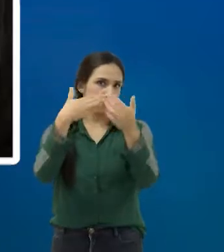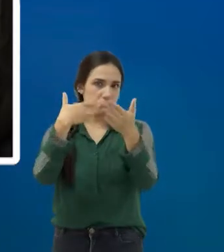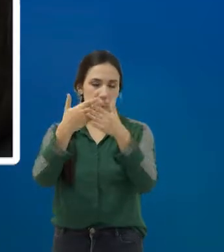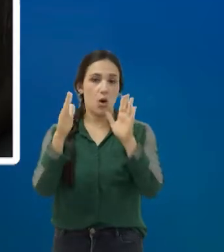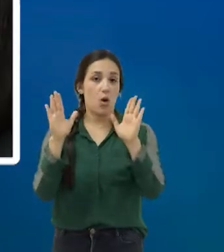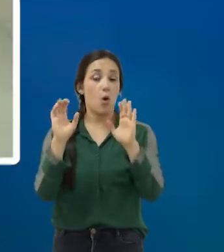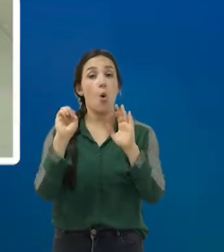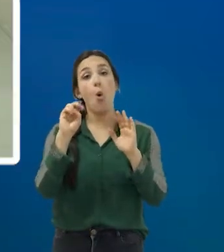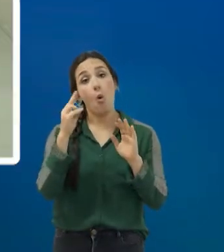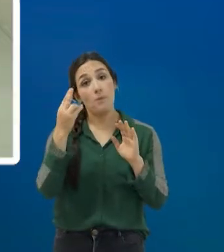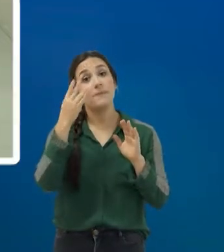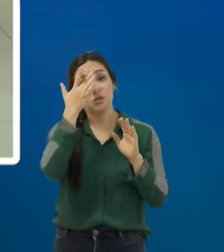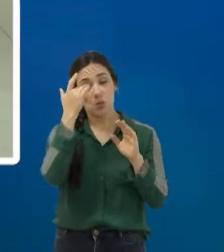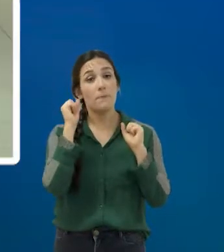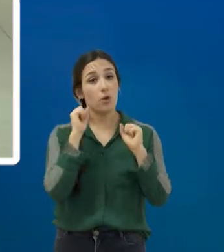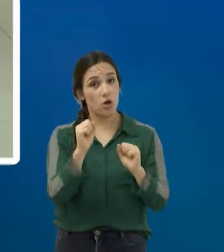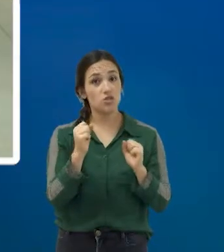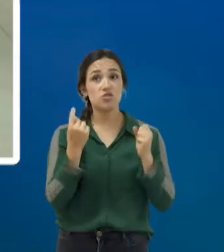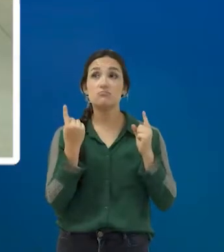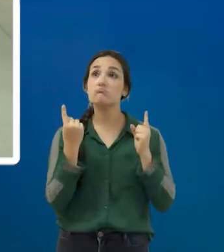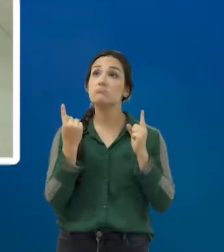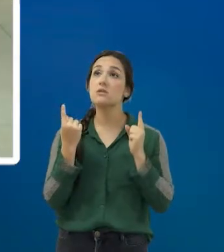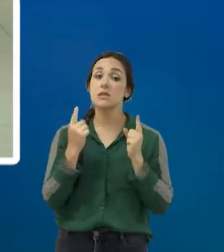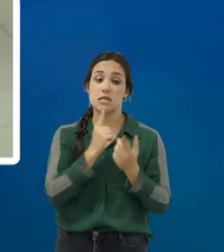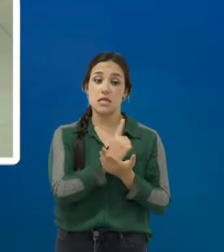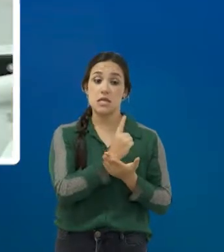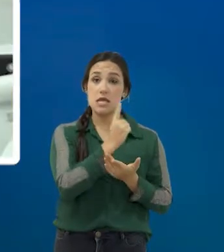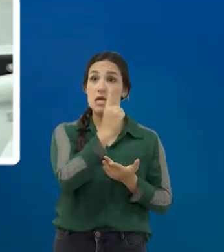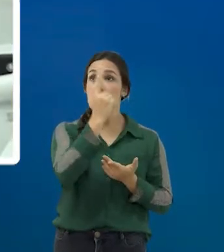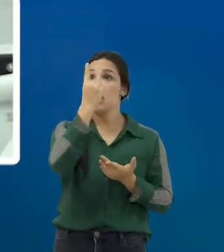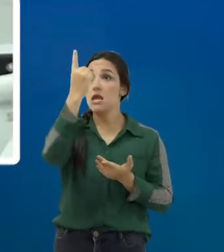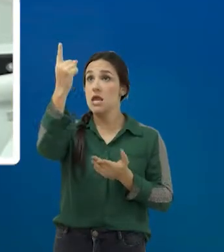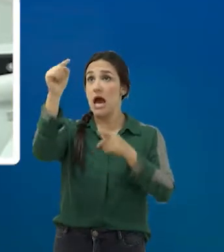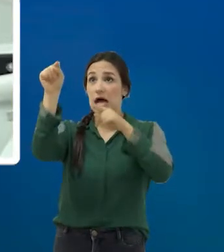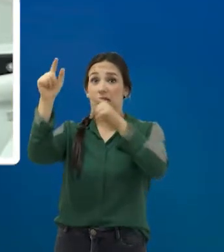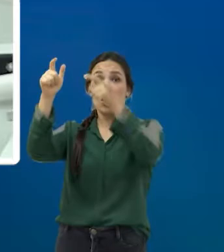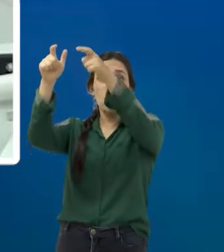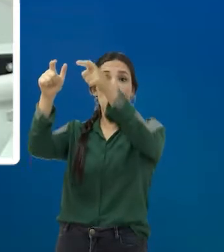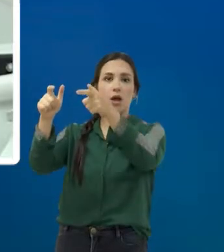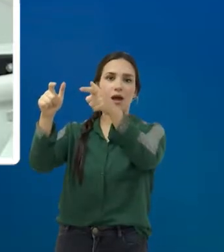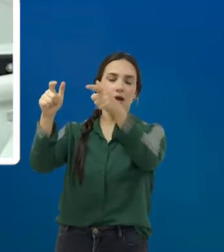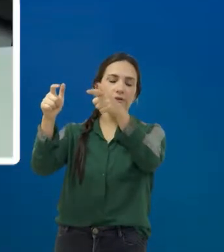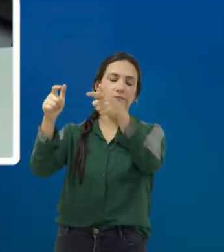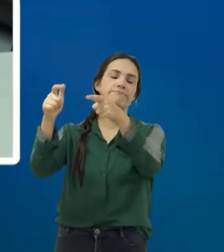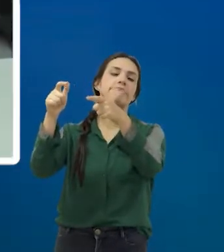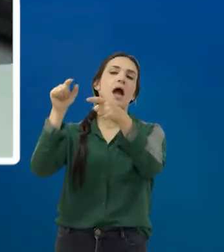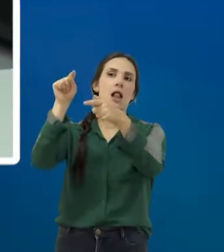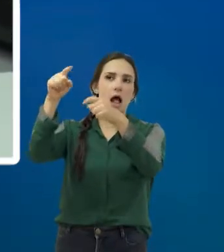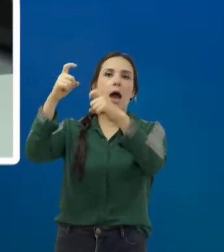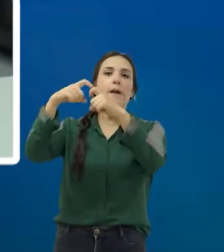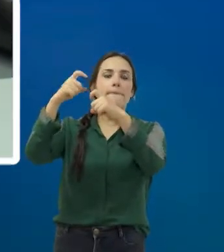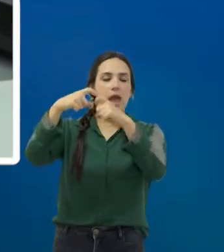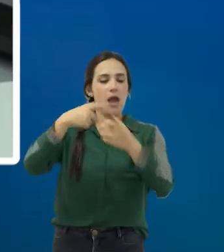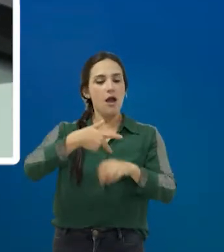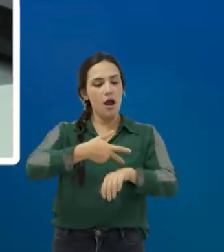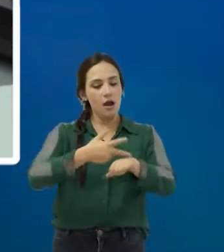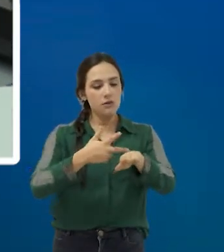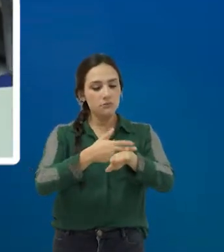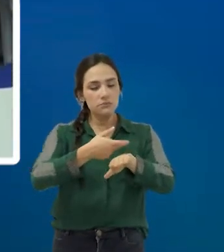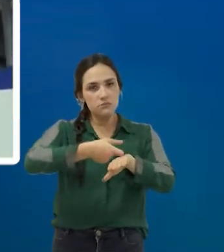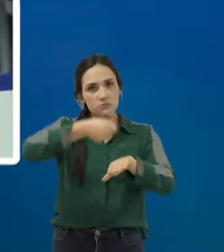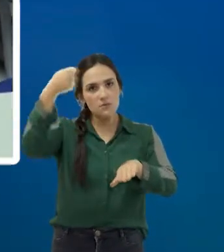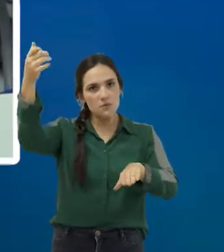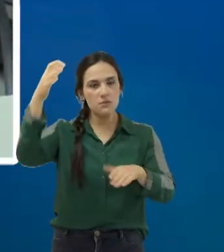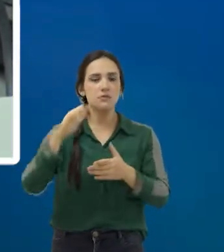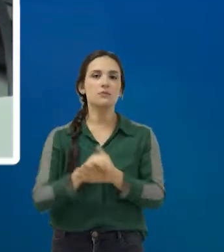do mundo, ou o doador vai até onde está o paciente para fazer a coleta. Tanto é que